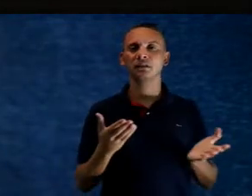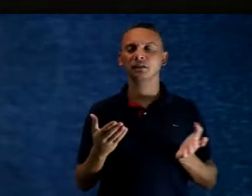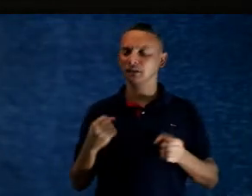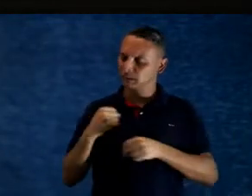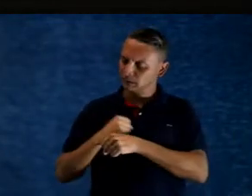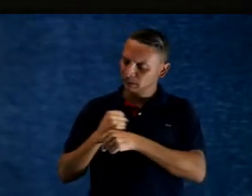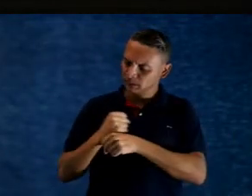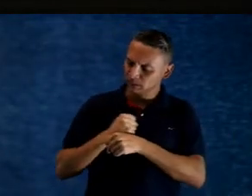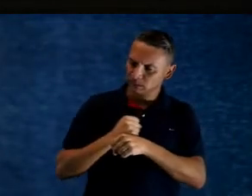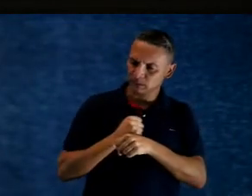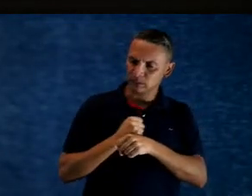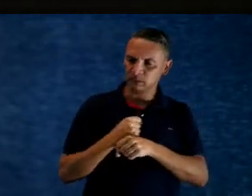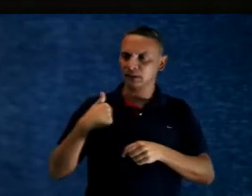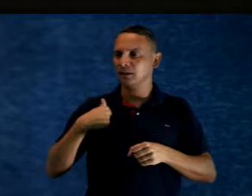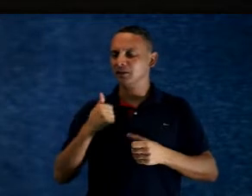impedindo a respiração?